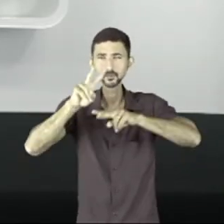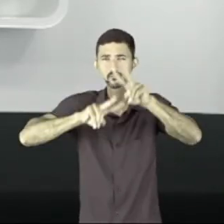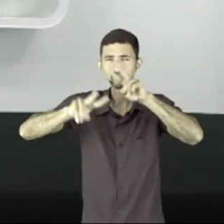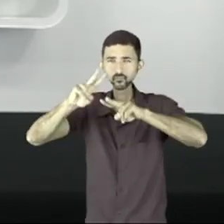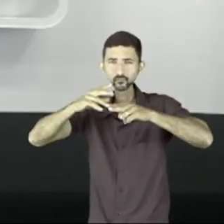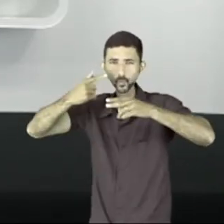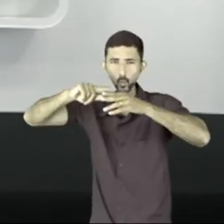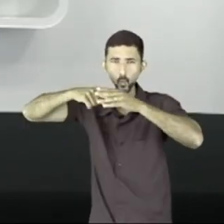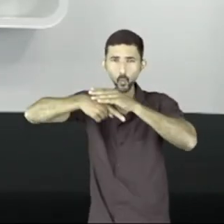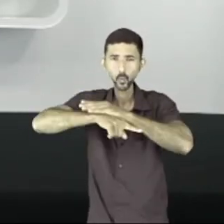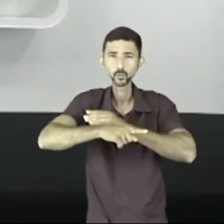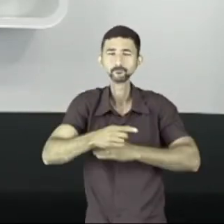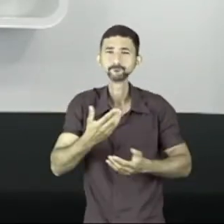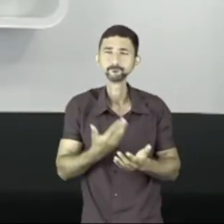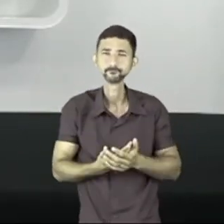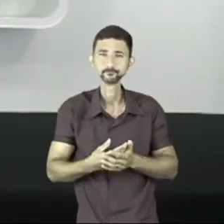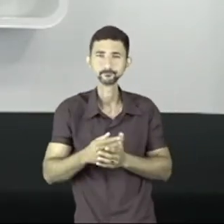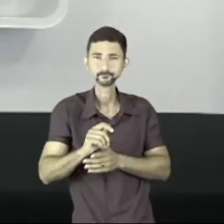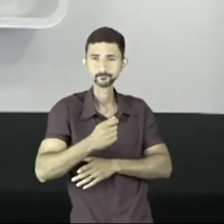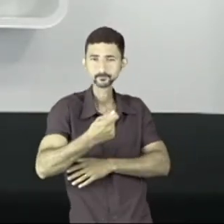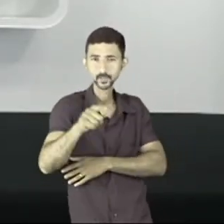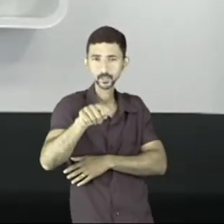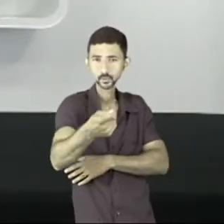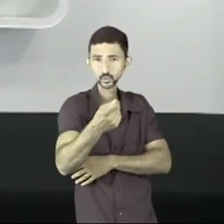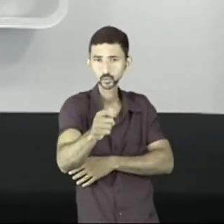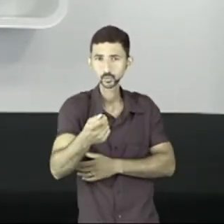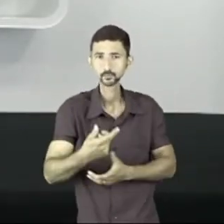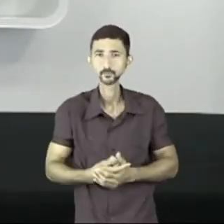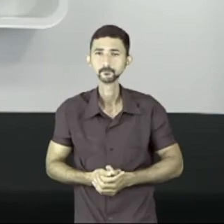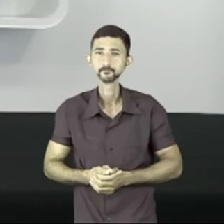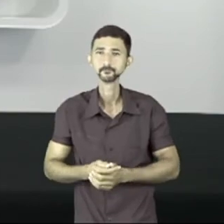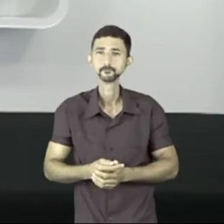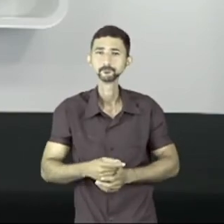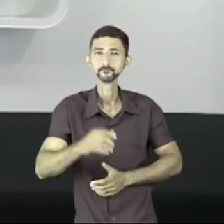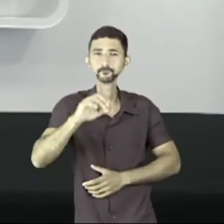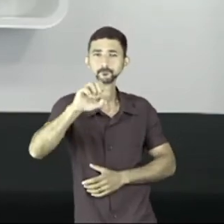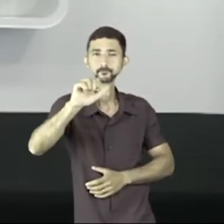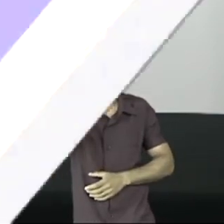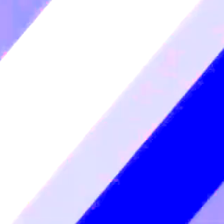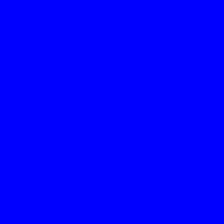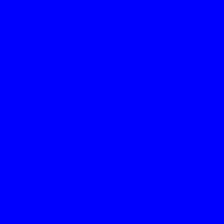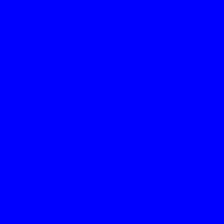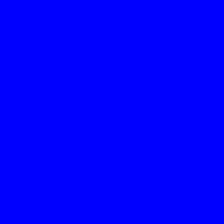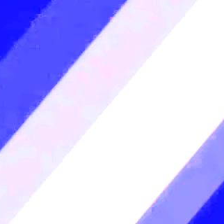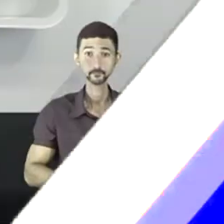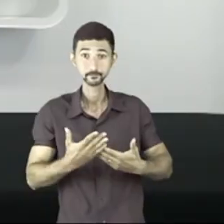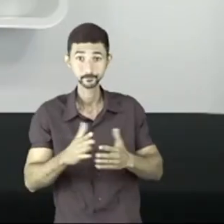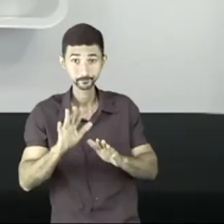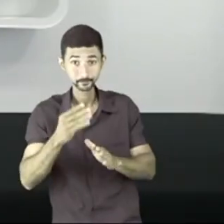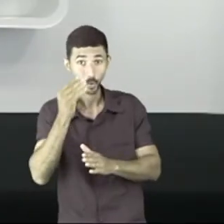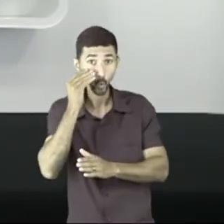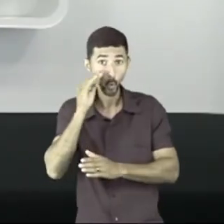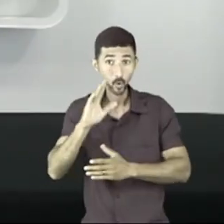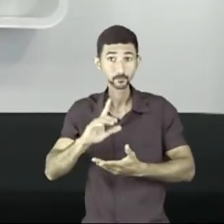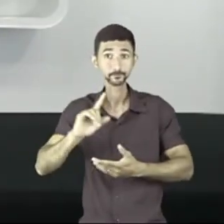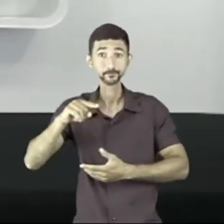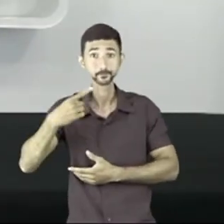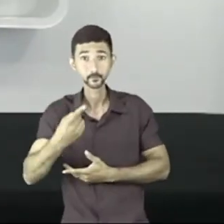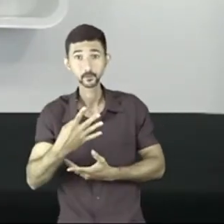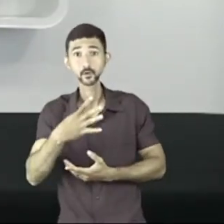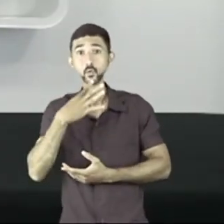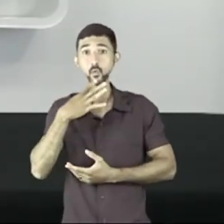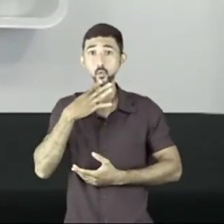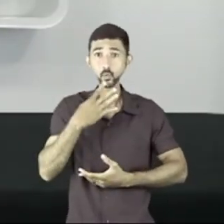mais aprofundada a esgrima, que é uma luta europeia. Após a gente conhecer